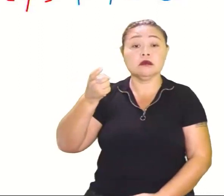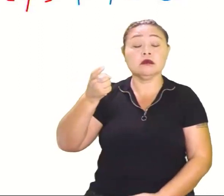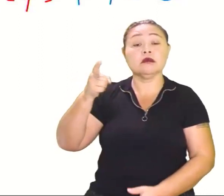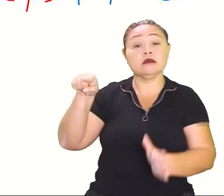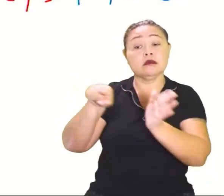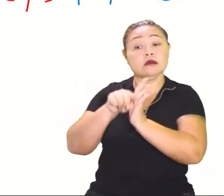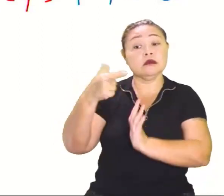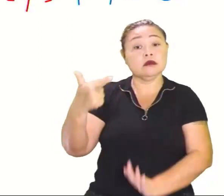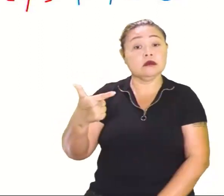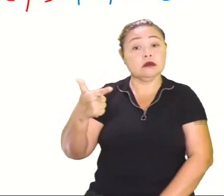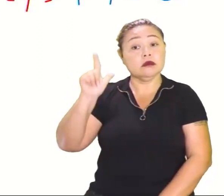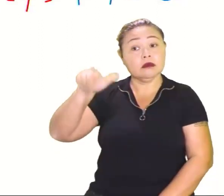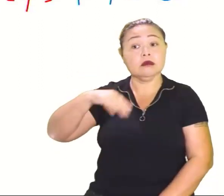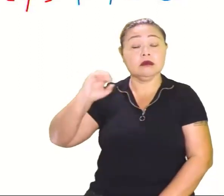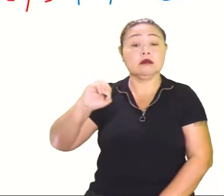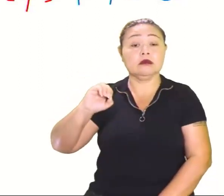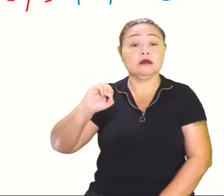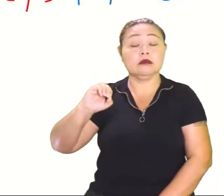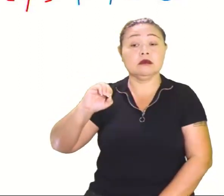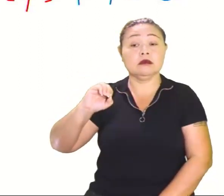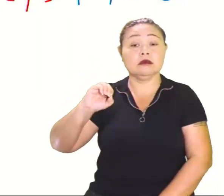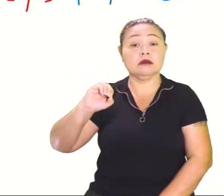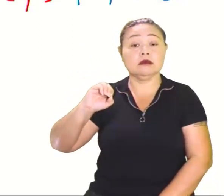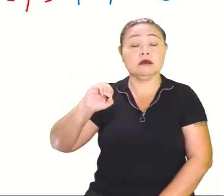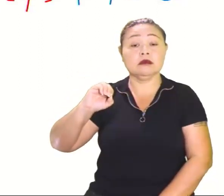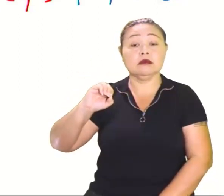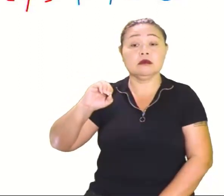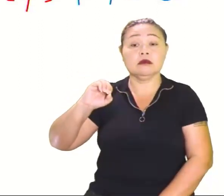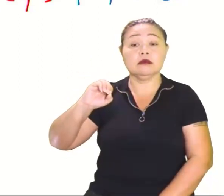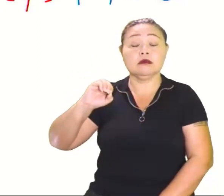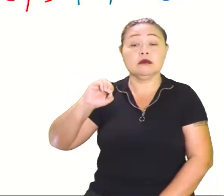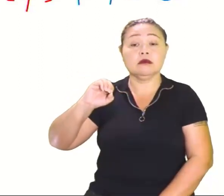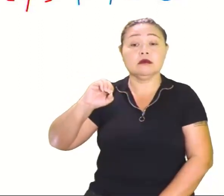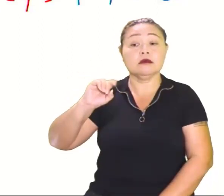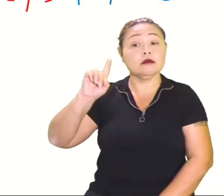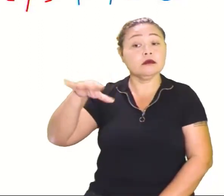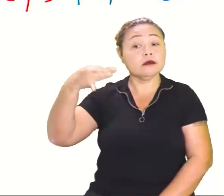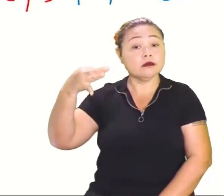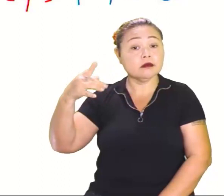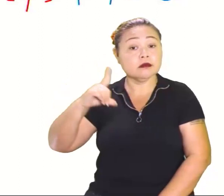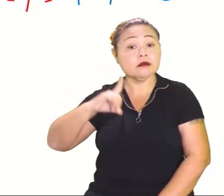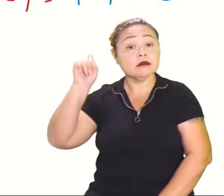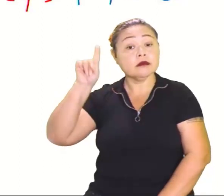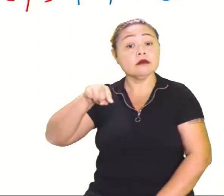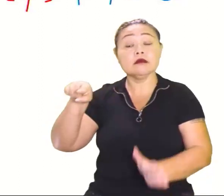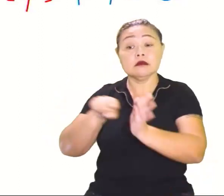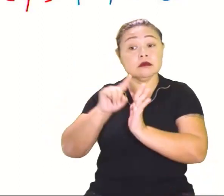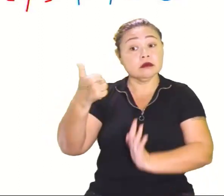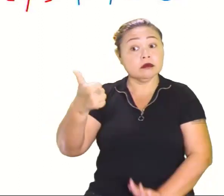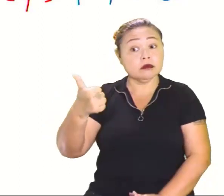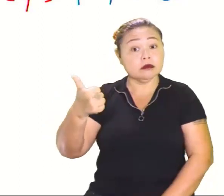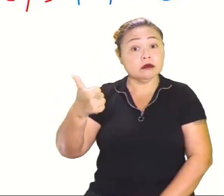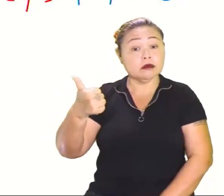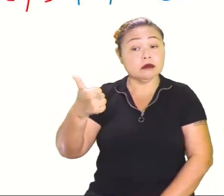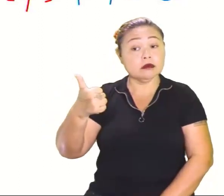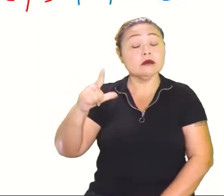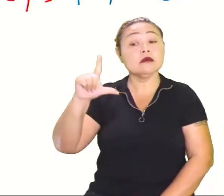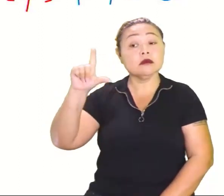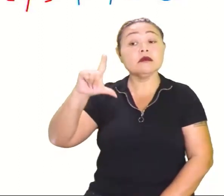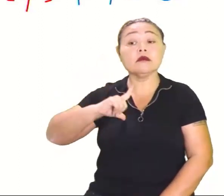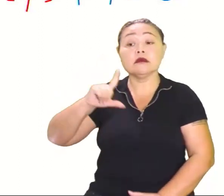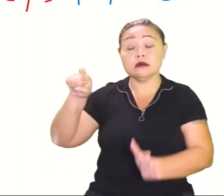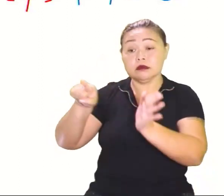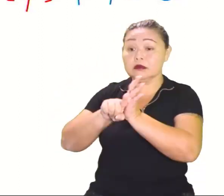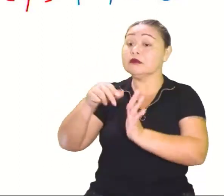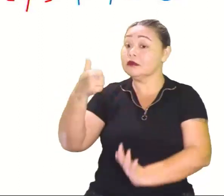menos 2, o resultado deu 0, né? Isso. O x menos 2 zerou. É Perfeito. aqui, perfeito. Quando o x é menos 1? Deu menos